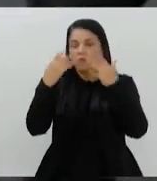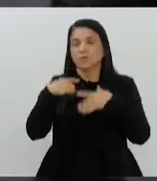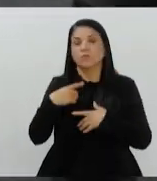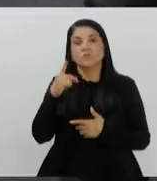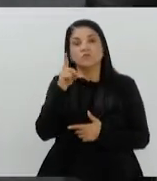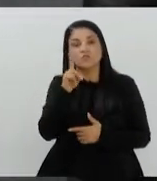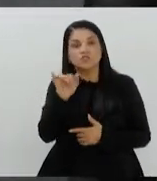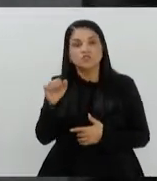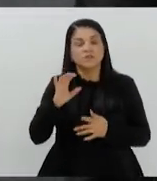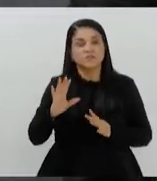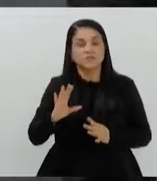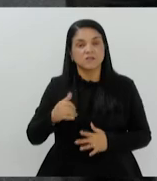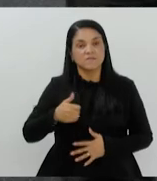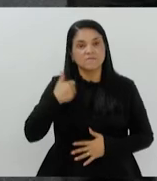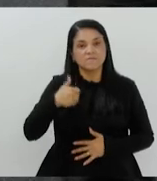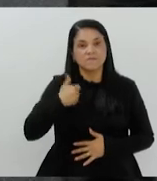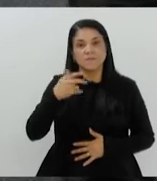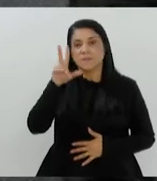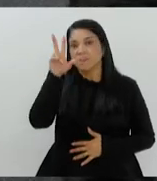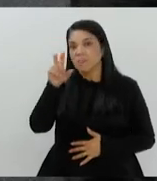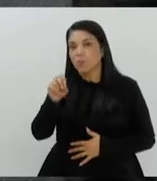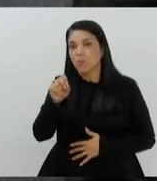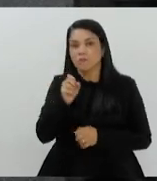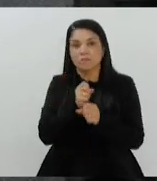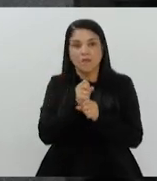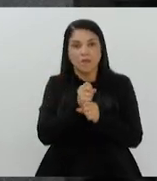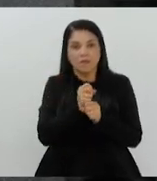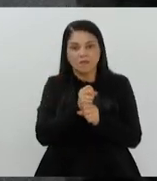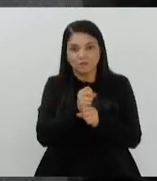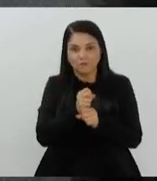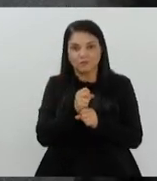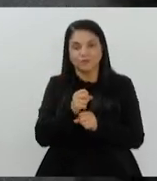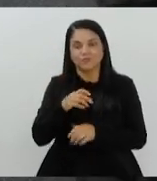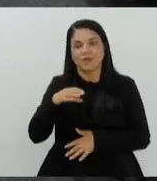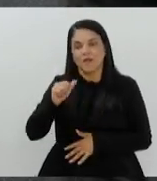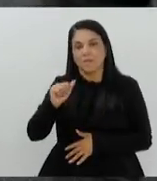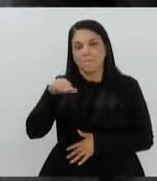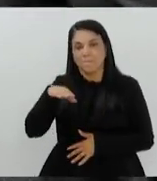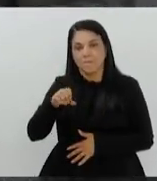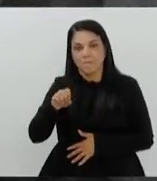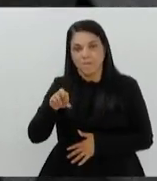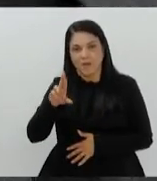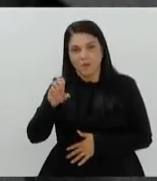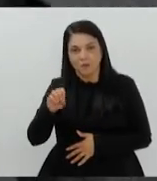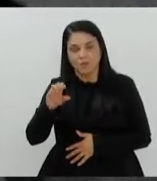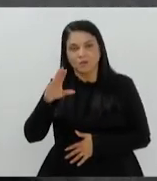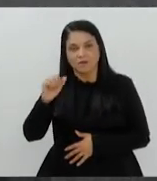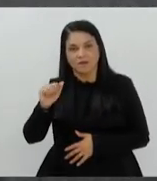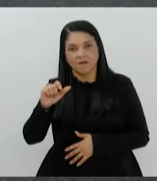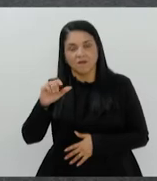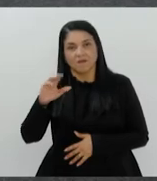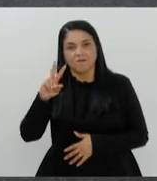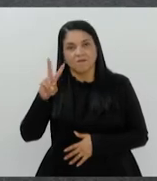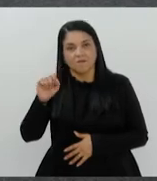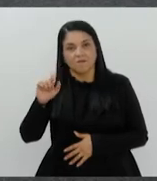de aniversário de 50 anos de Amaro Cavalcante. Essa escola foi criada no tempo do Império, é considerada